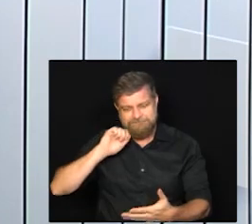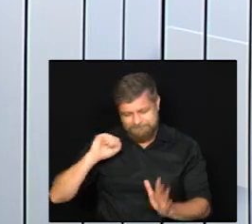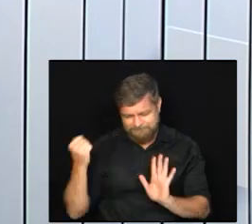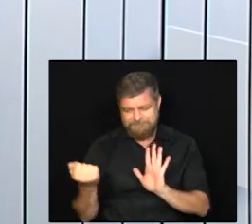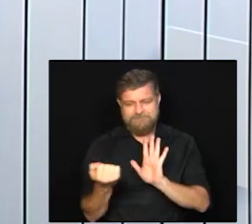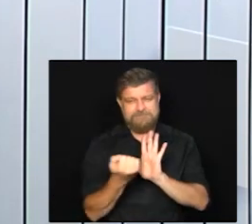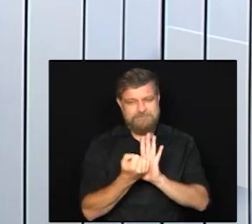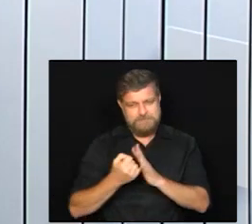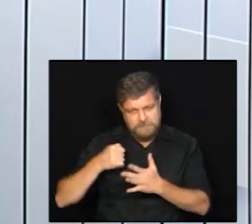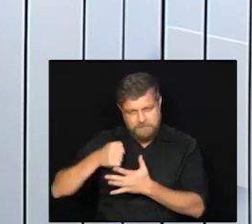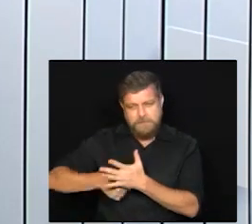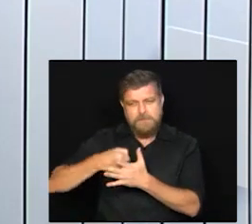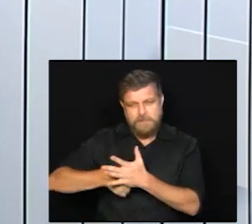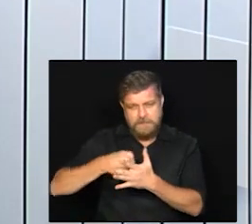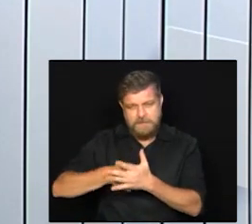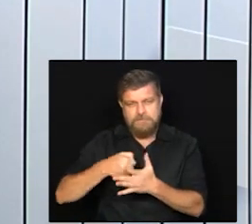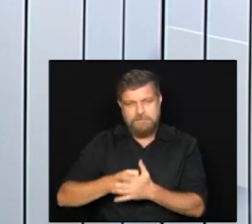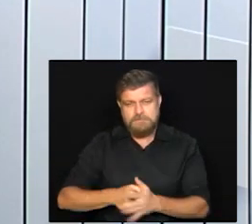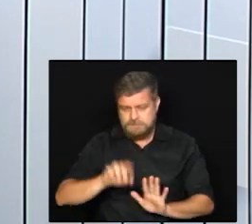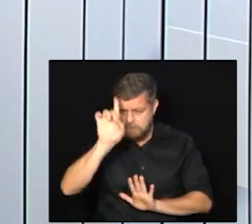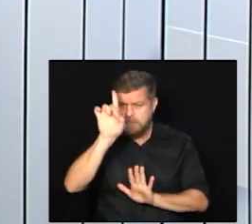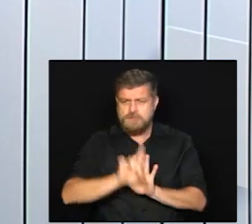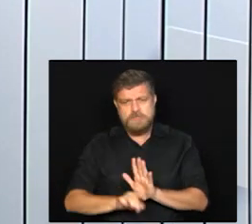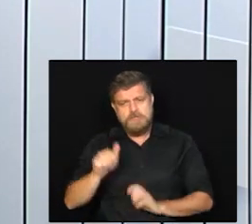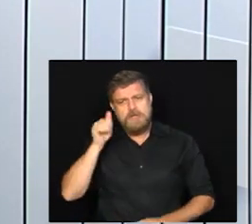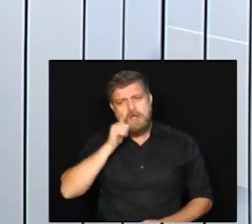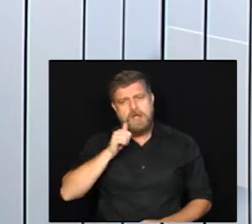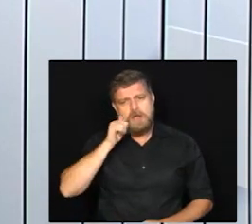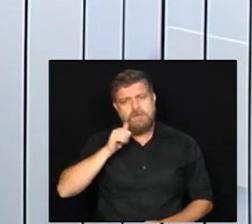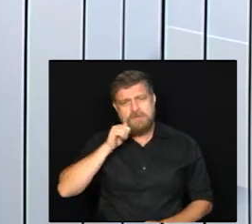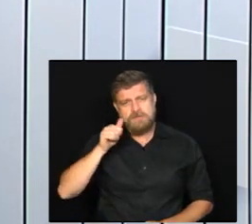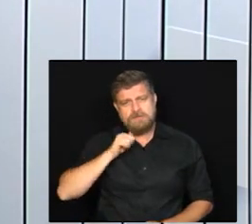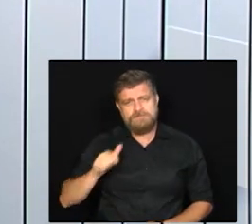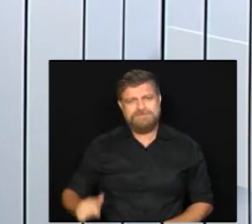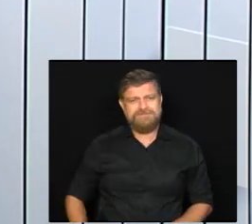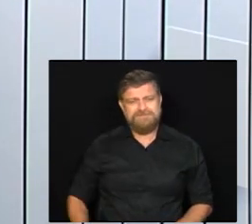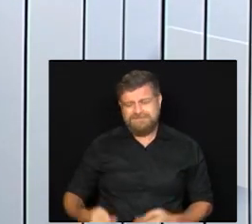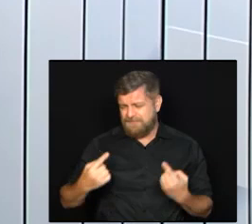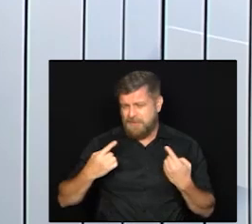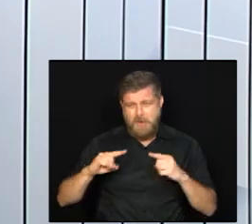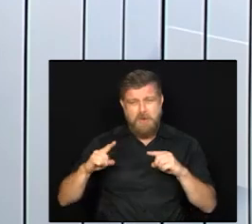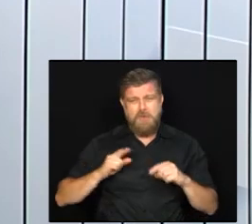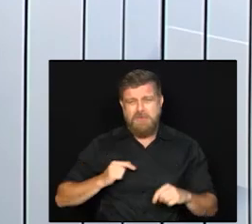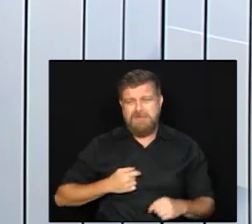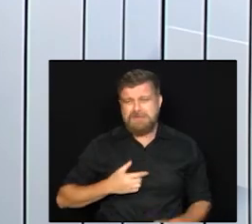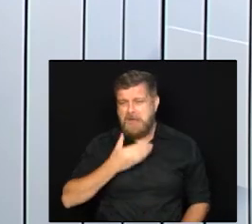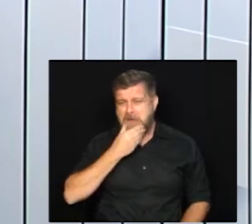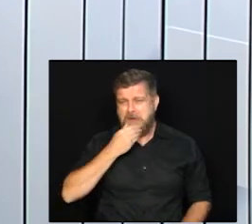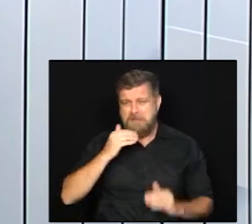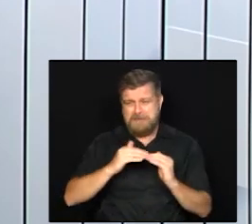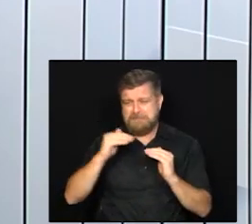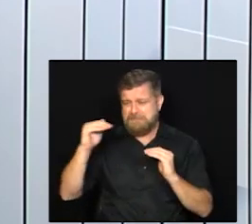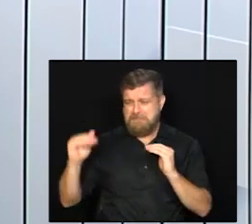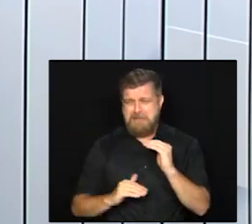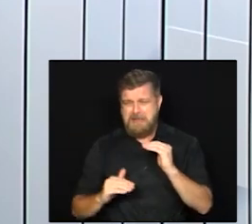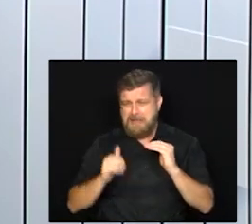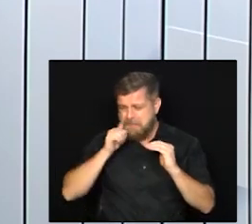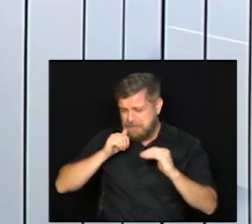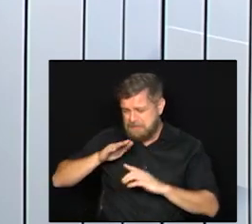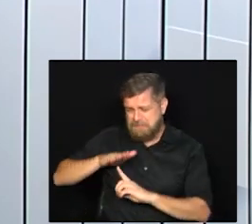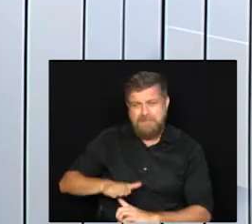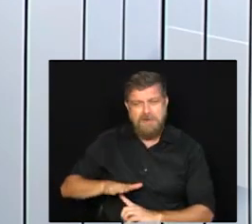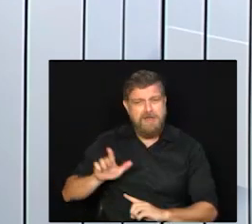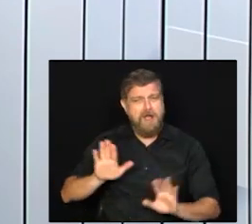e reivindicações pelos direitos das mulheres contra o sexismo e as desigualdades em relação